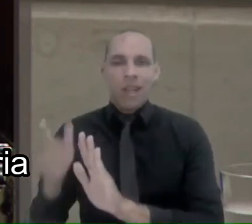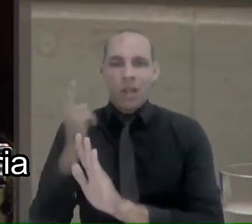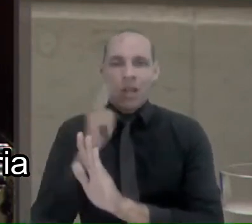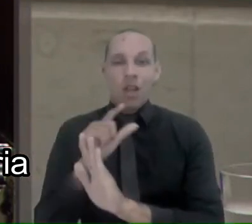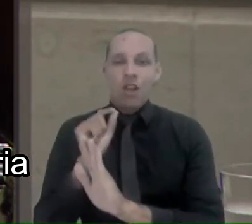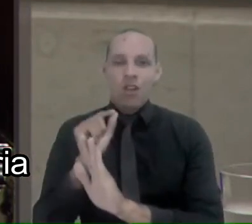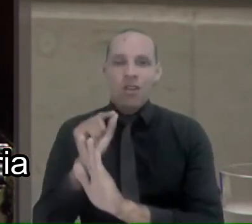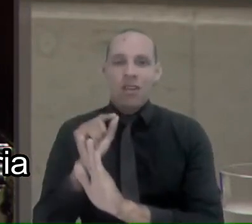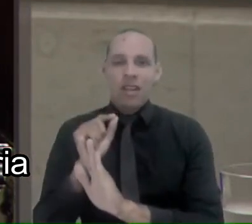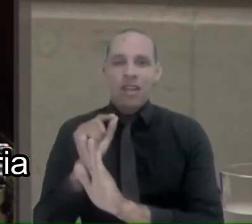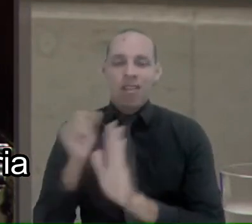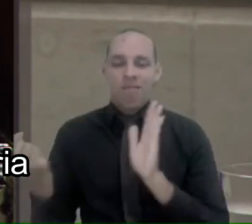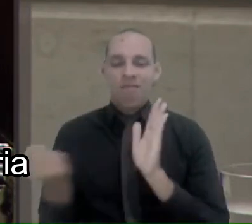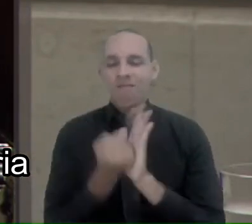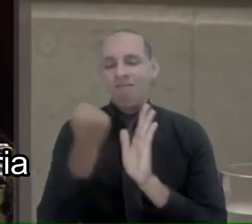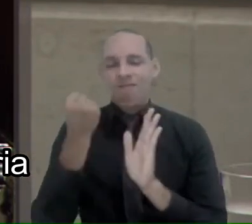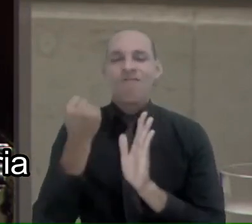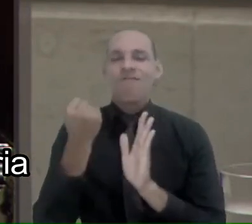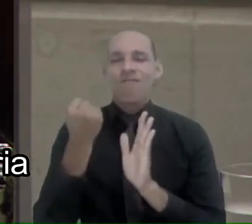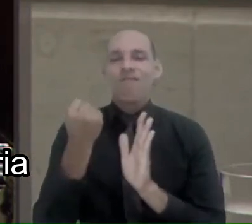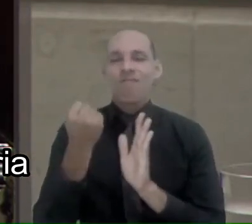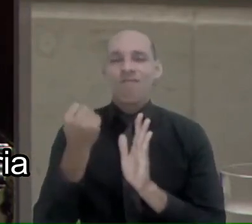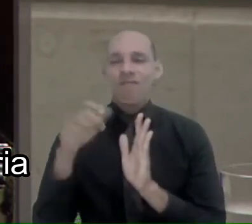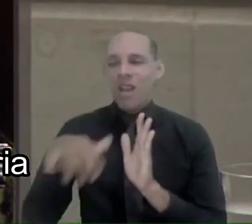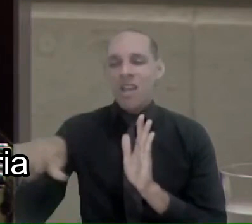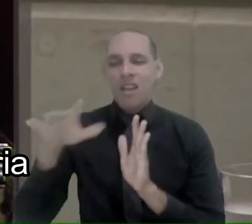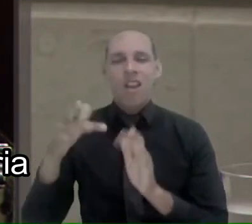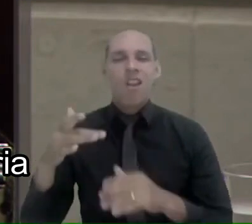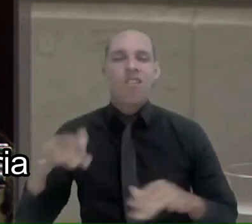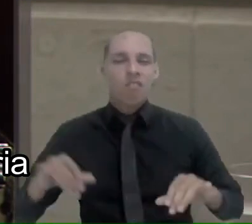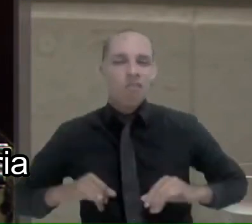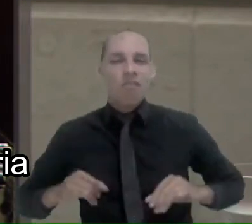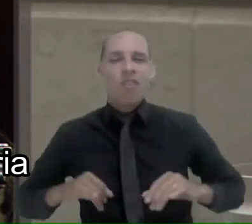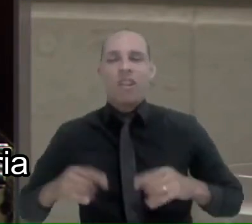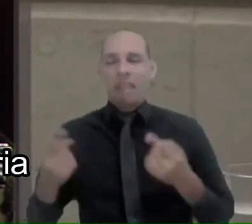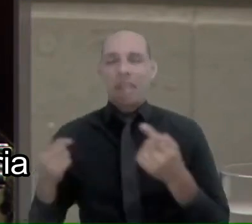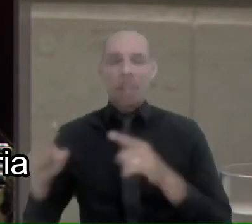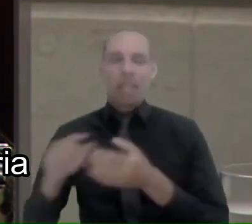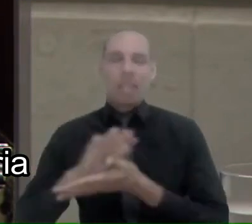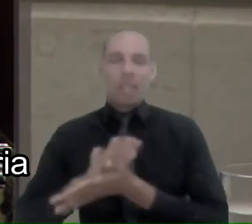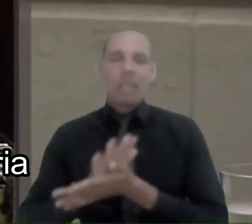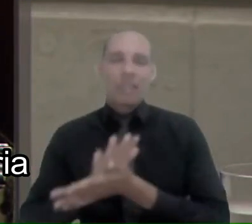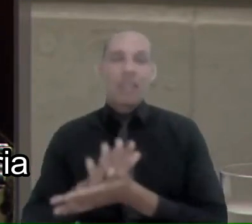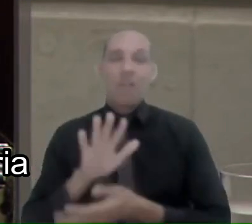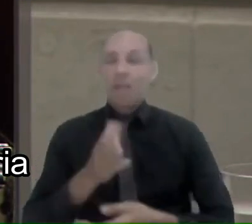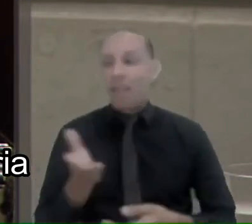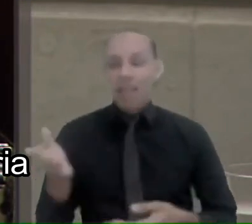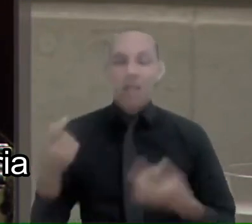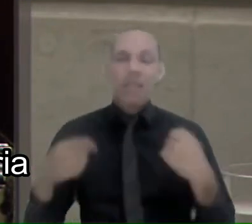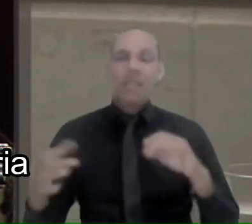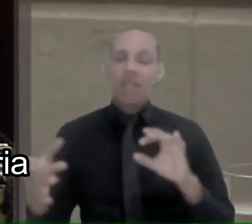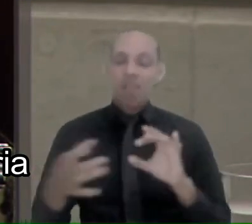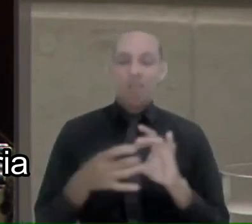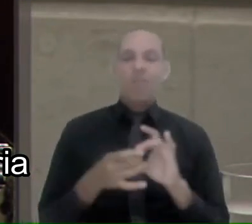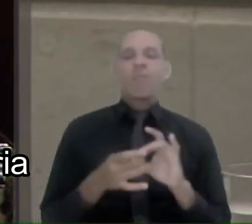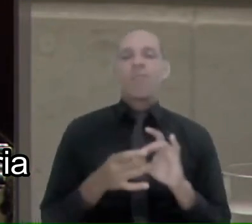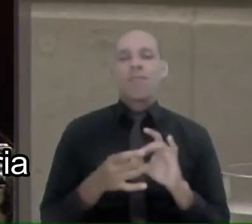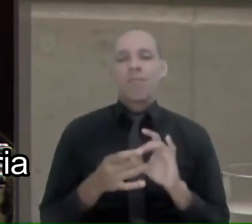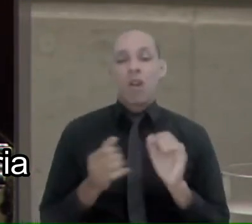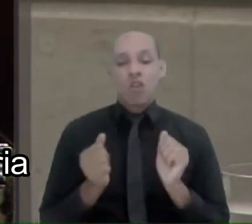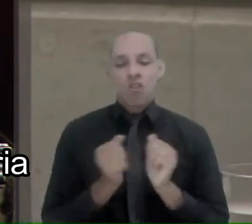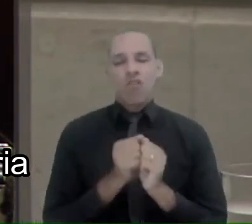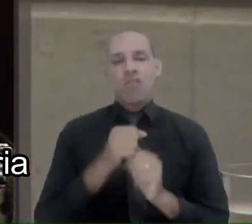estigma sobre a população com tuberculose. E hoje a gente entende que essas pessoas precisam estar integradas à vida em